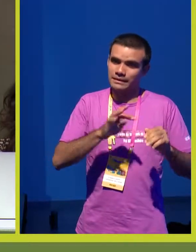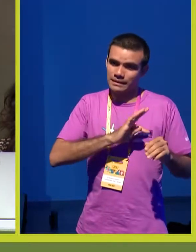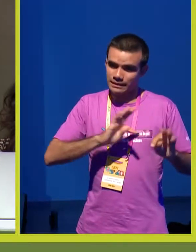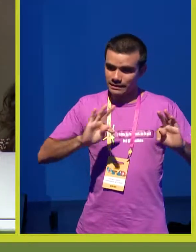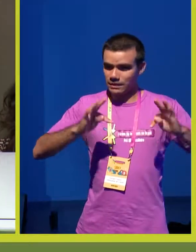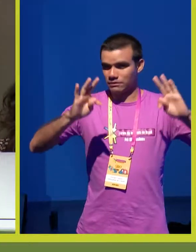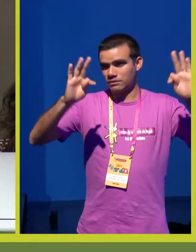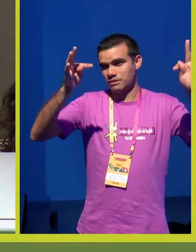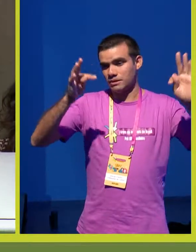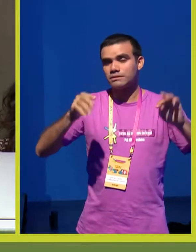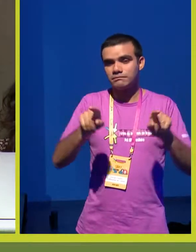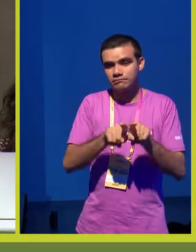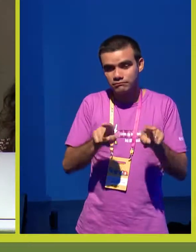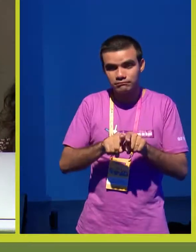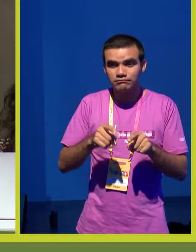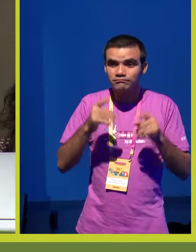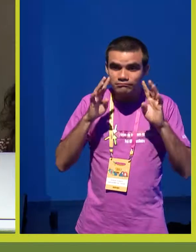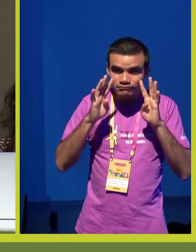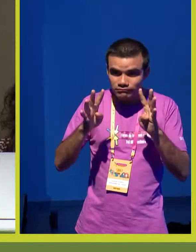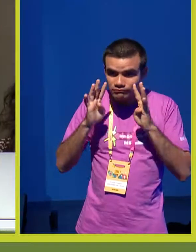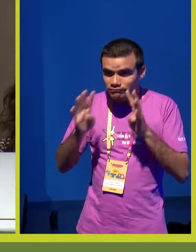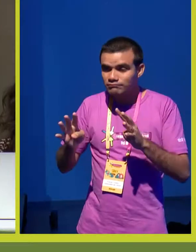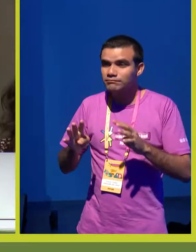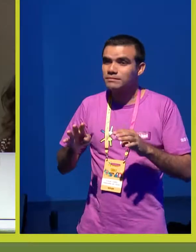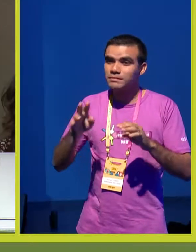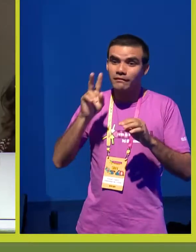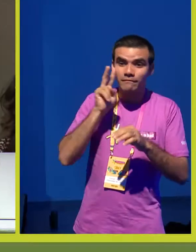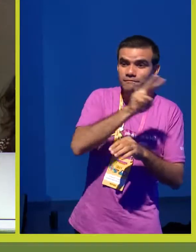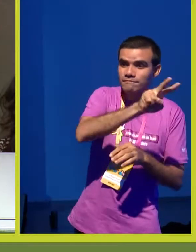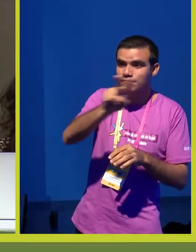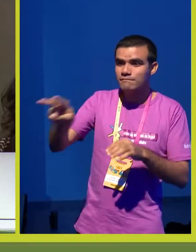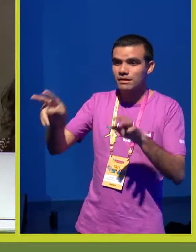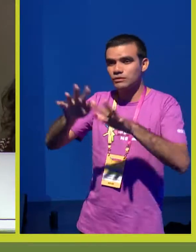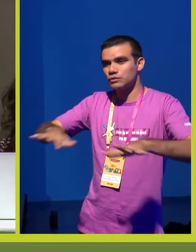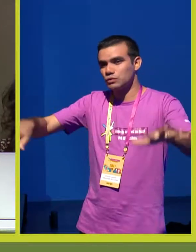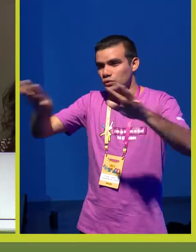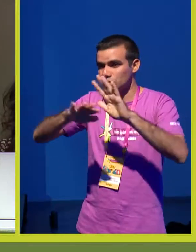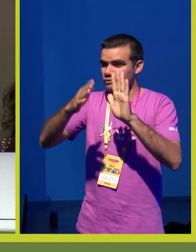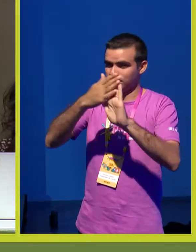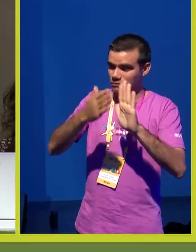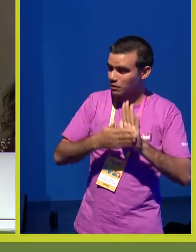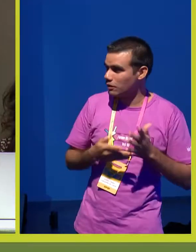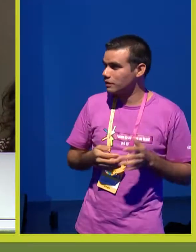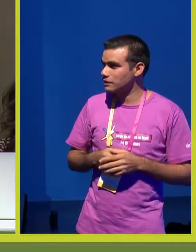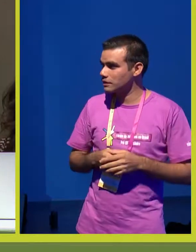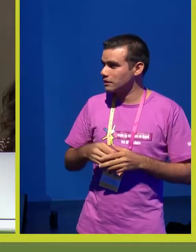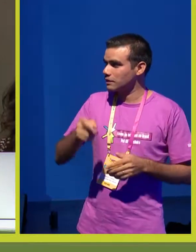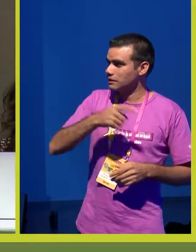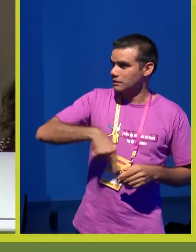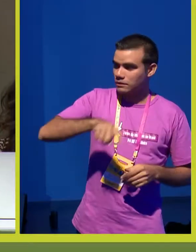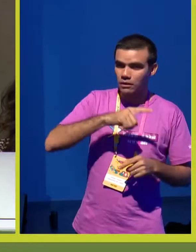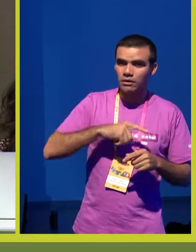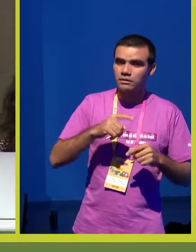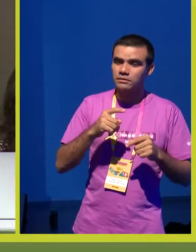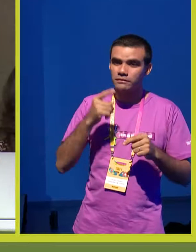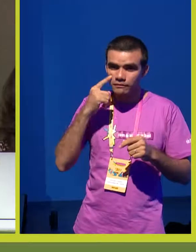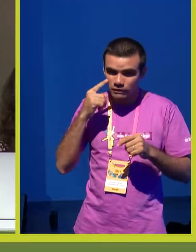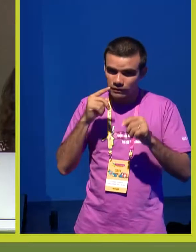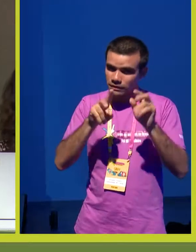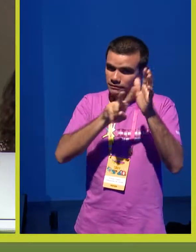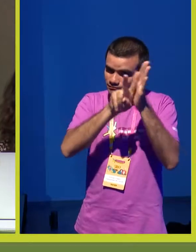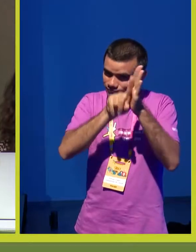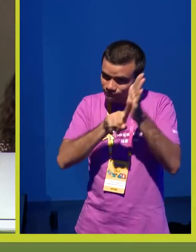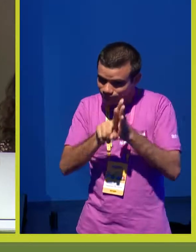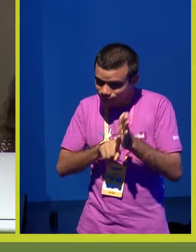tecnologias, também ouvir um pouco desse panorama do que vem sendo proposto para a gente conseguir ter filtros e